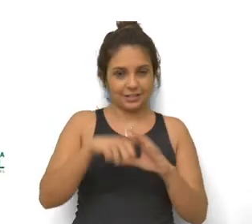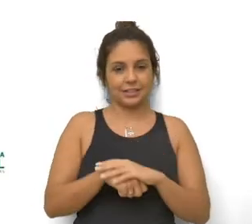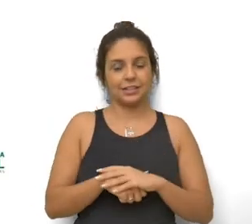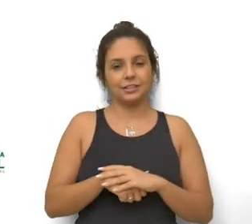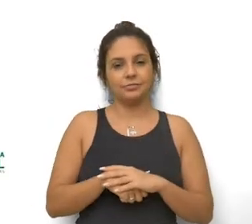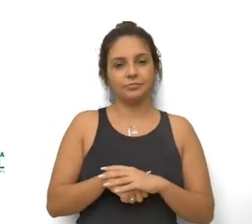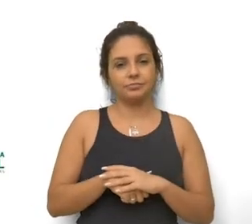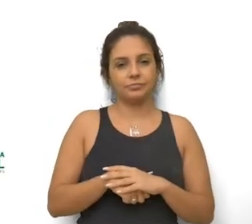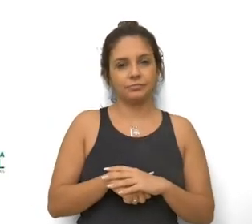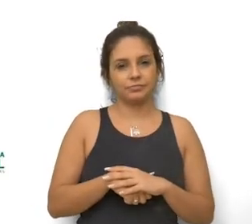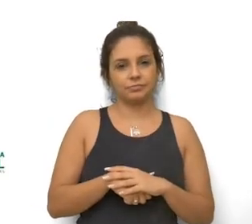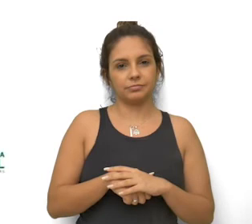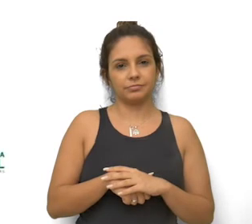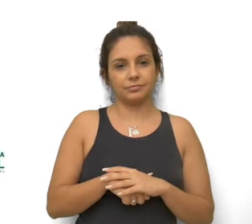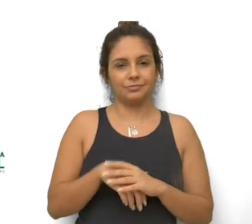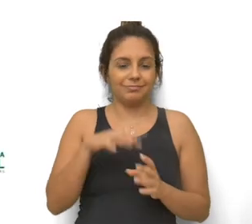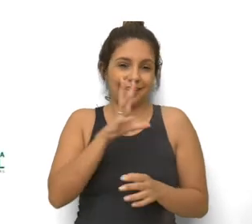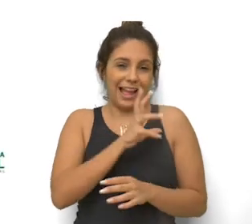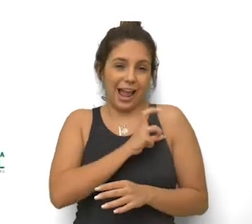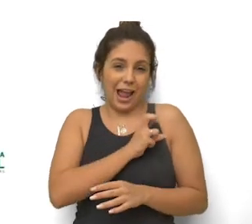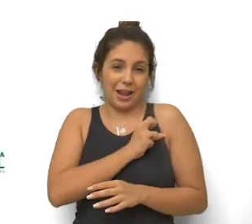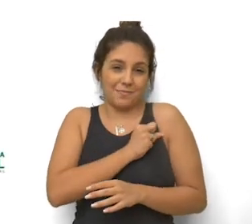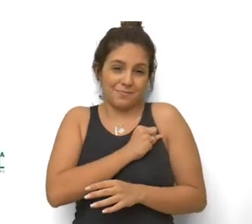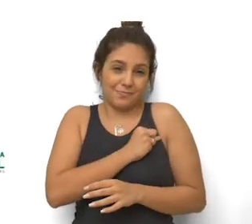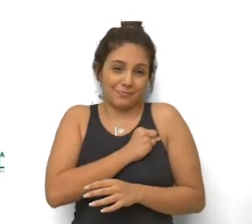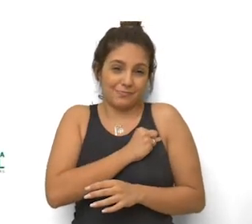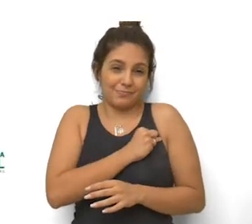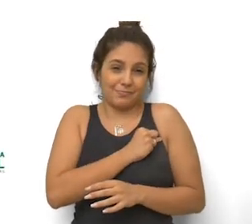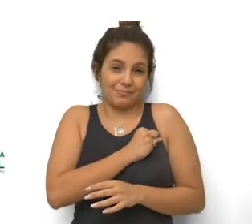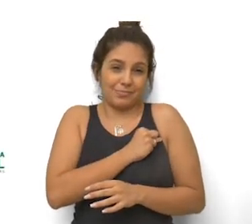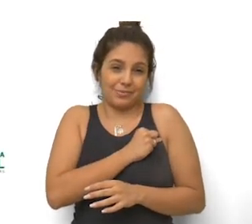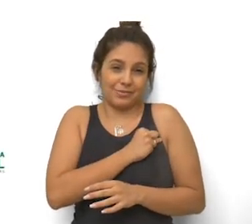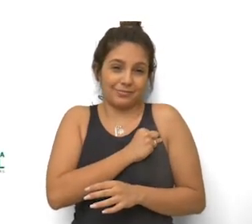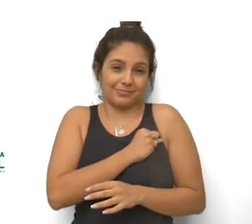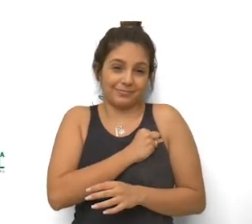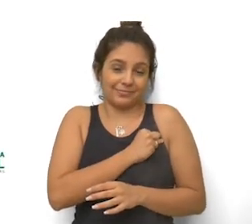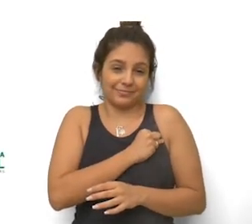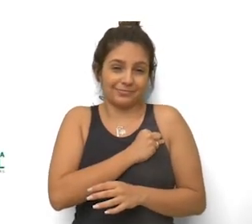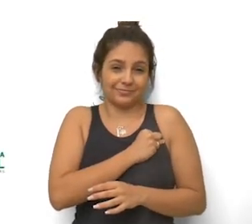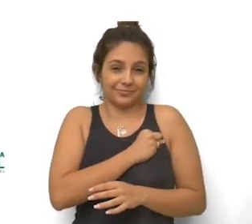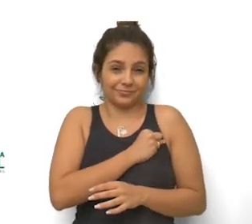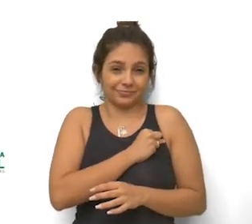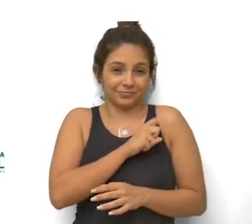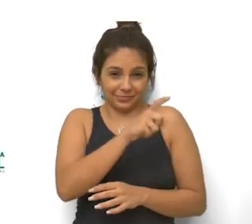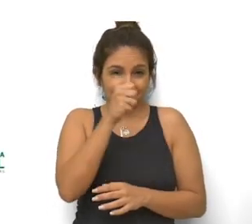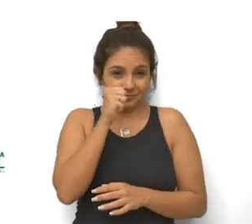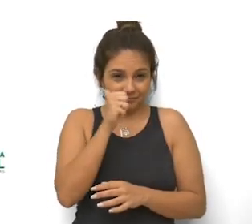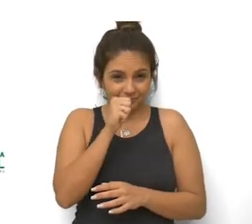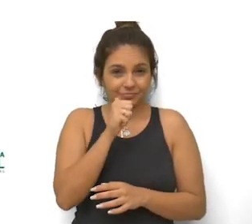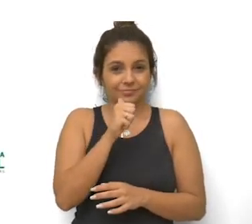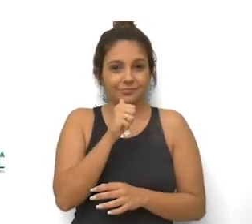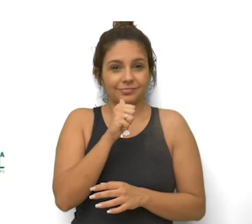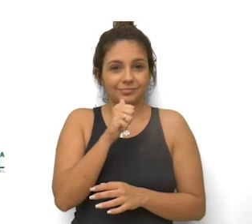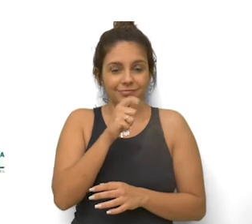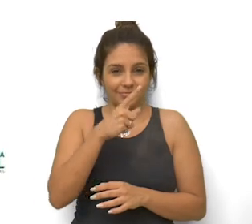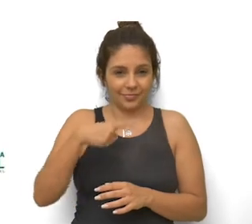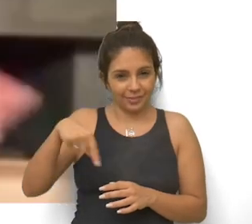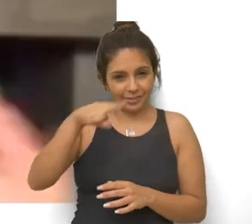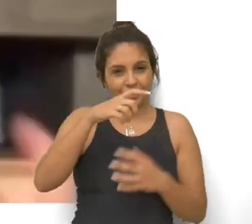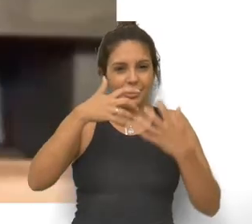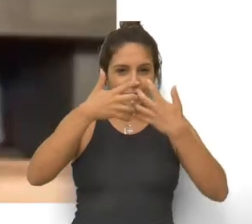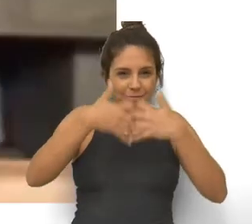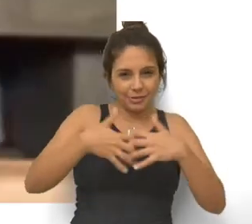vida, e aí ela se apaixonou completamente pela pela Serra de Petrópolis,